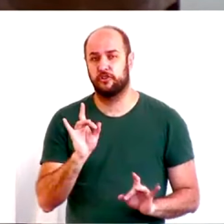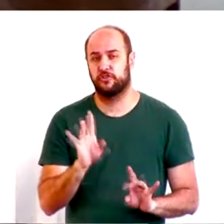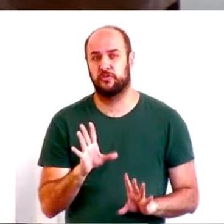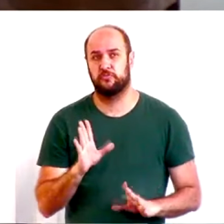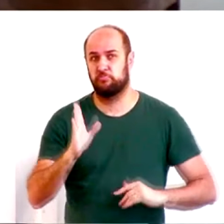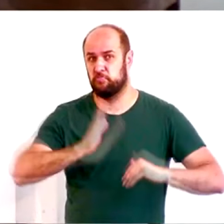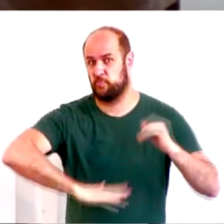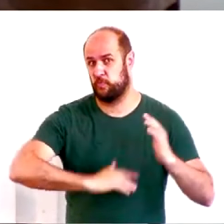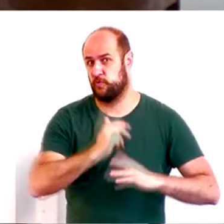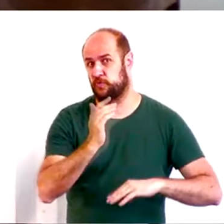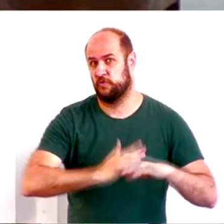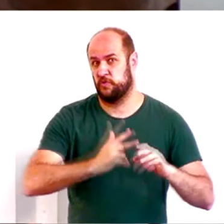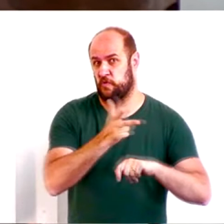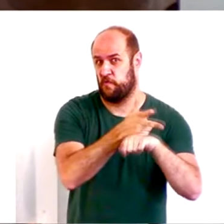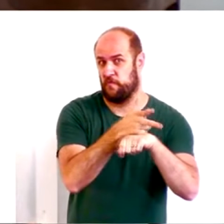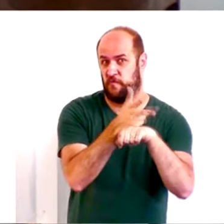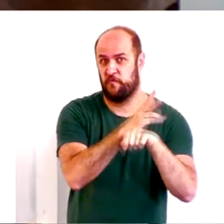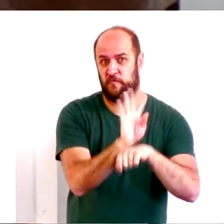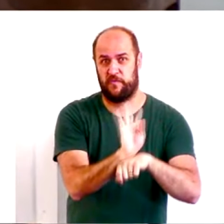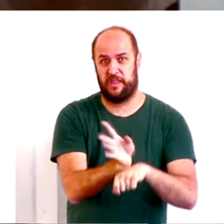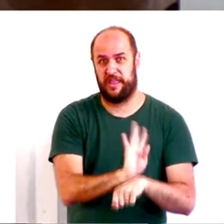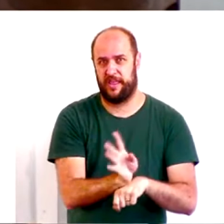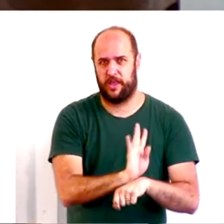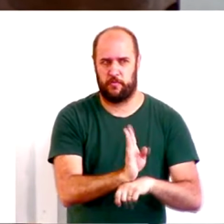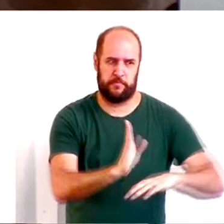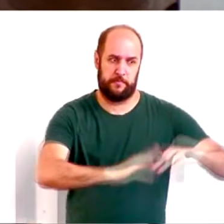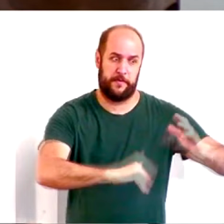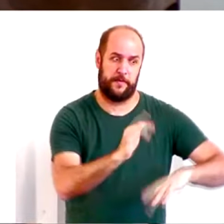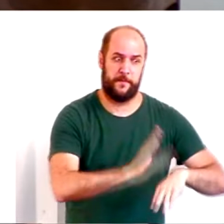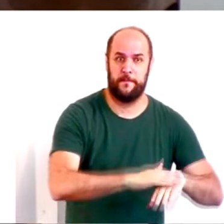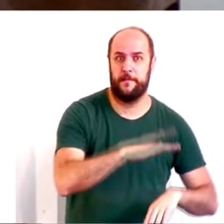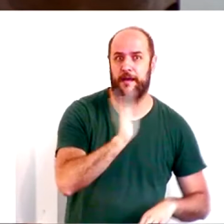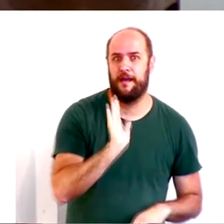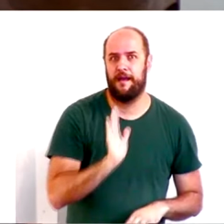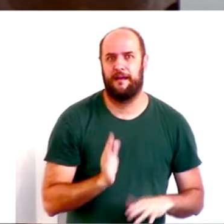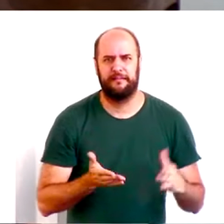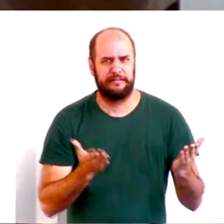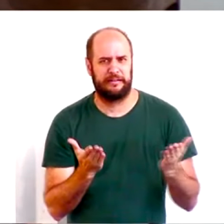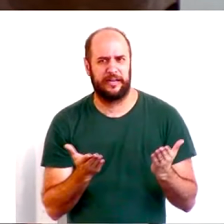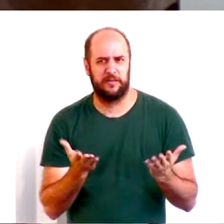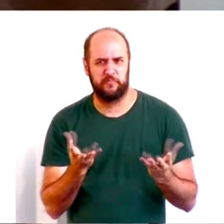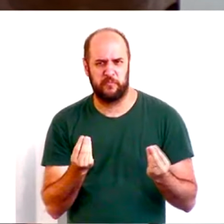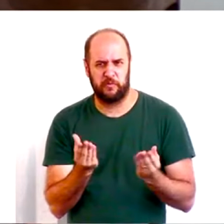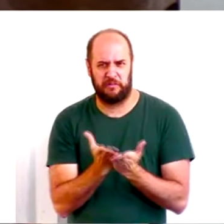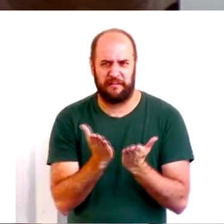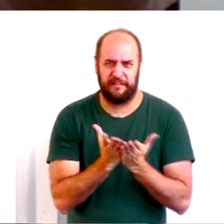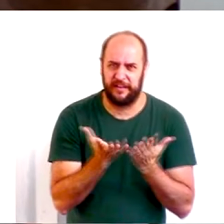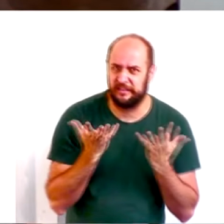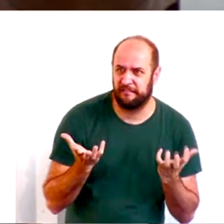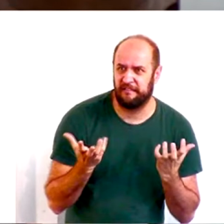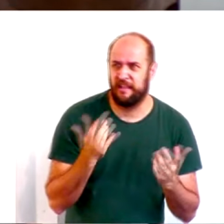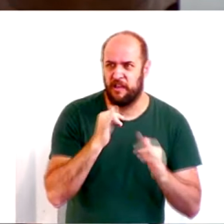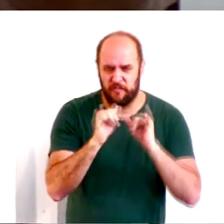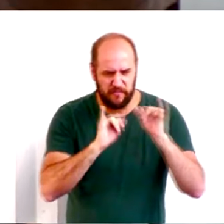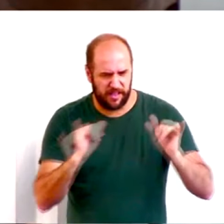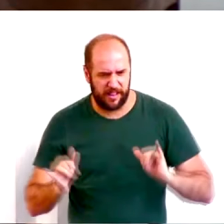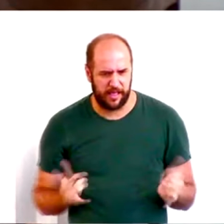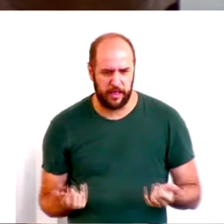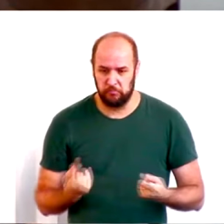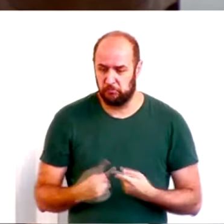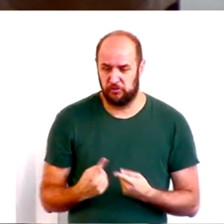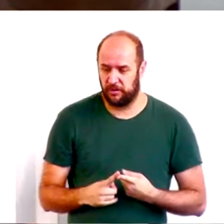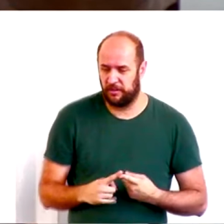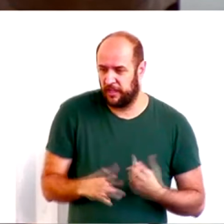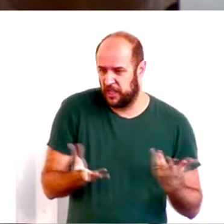produtoras para produzir mais que muitos cristãos têm dito porque é que eu tenho que falar que isso é uma festa Cristã